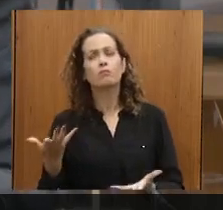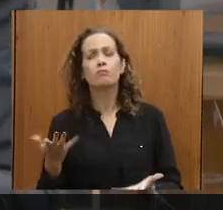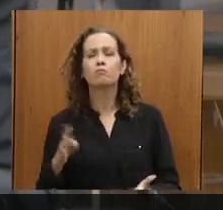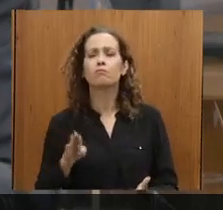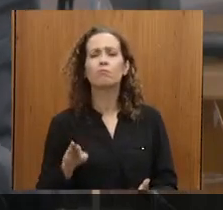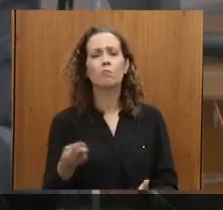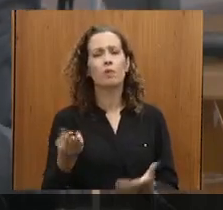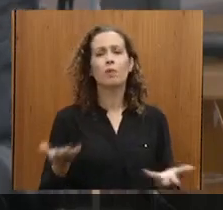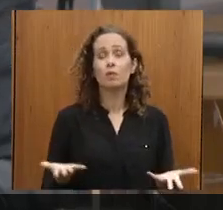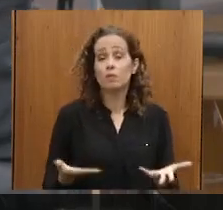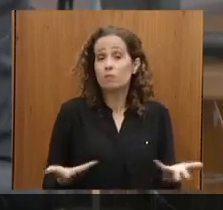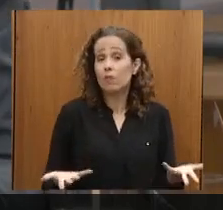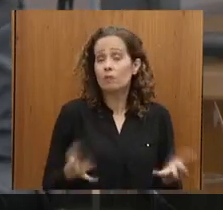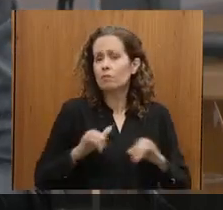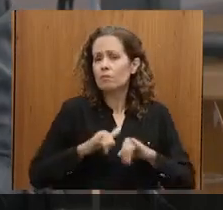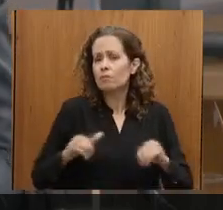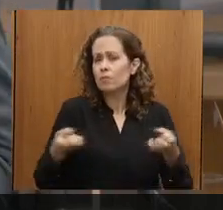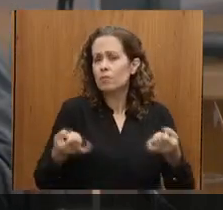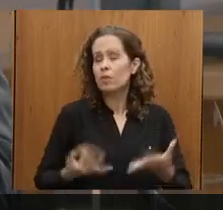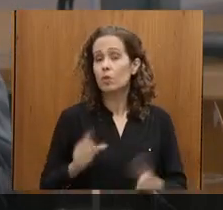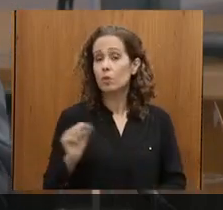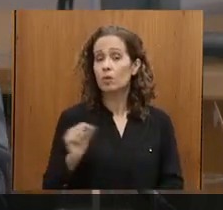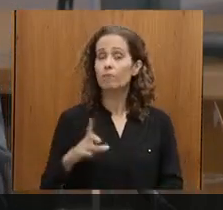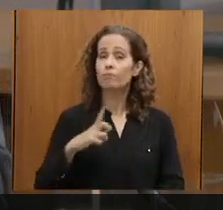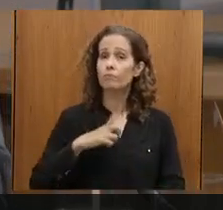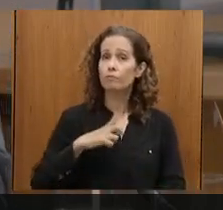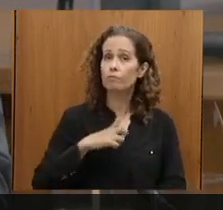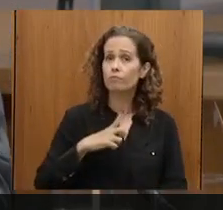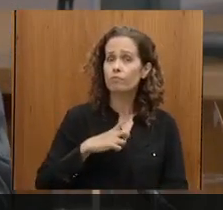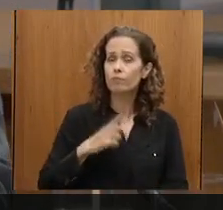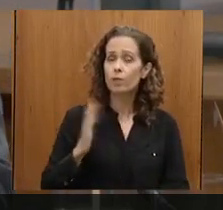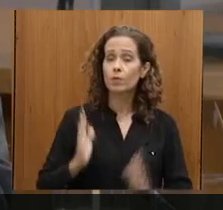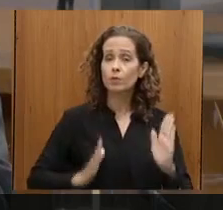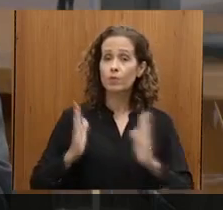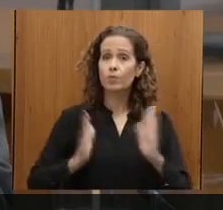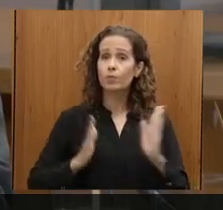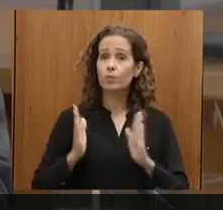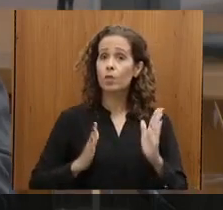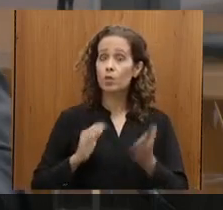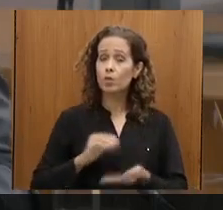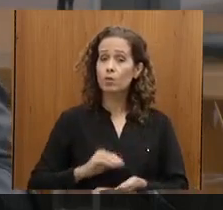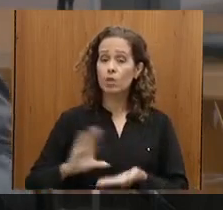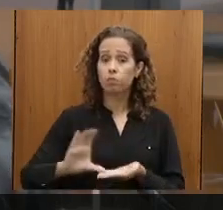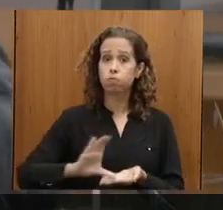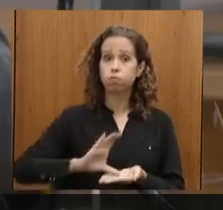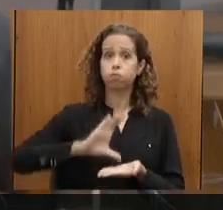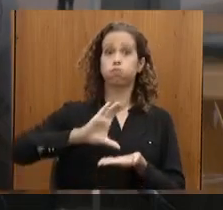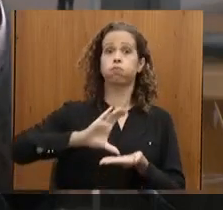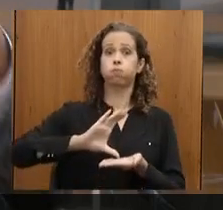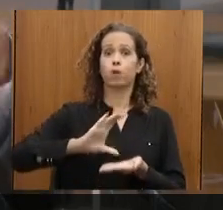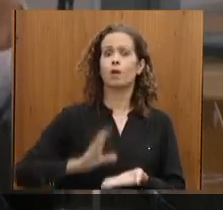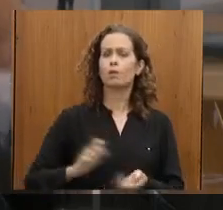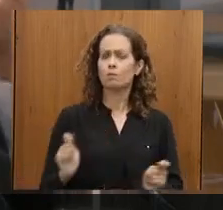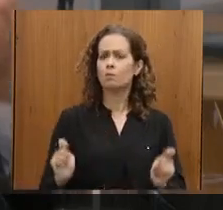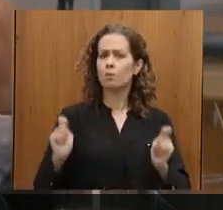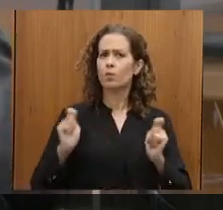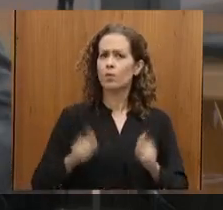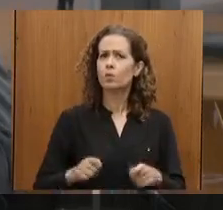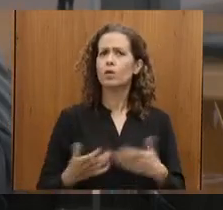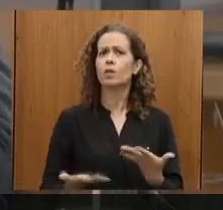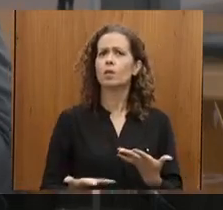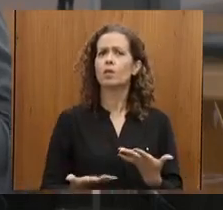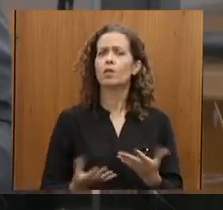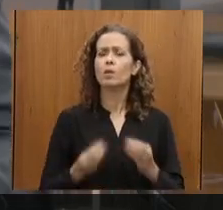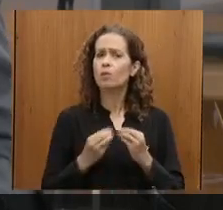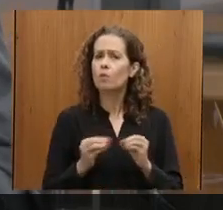estabelecer que há um aumento robusto da arrecadação do Estado, do qual poderia ter compensado as despesas aqui